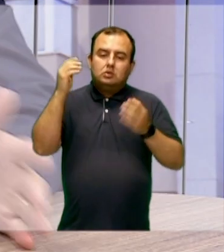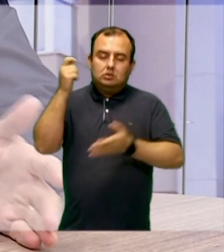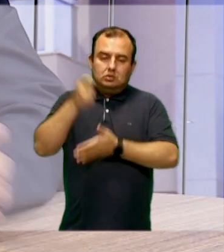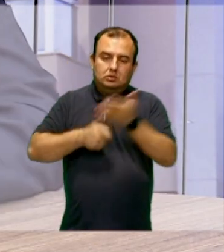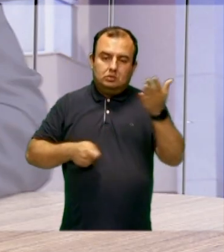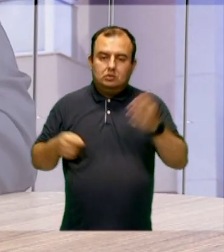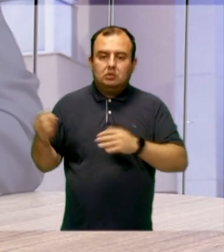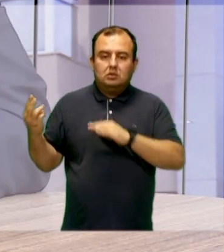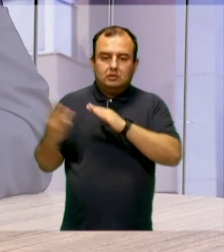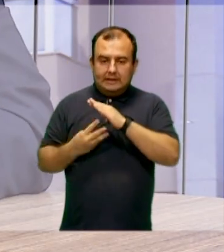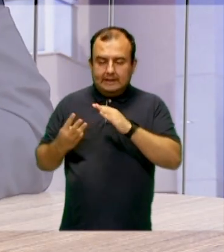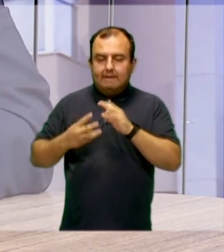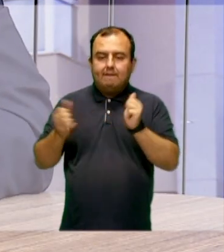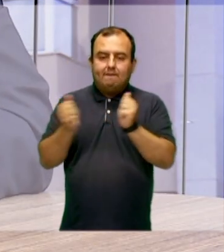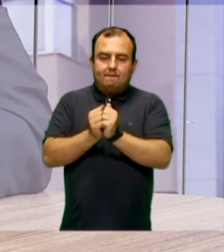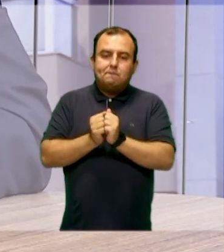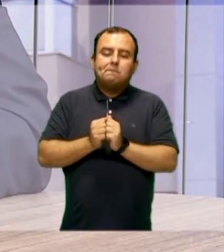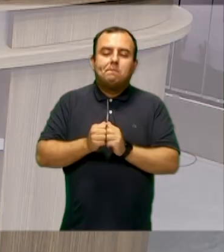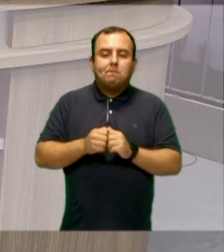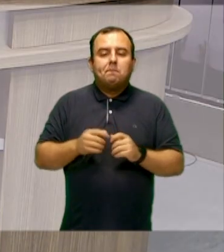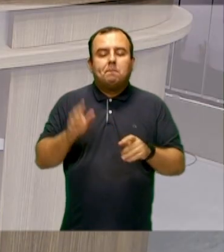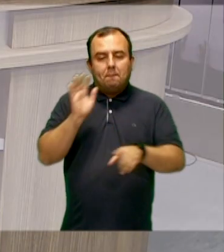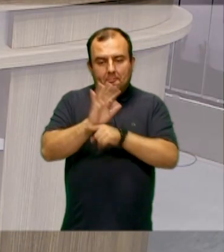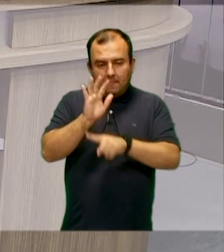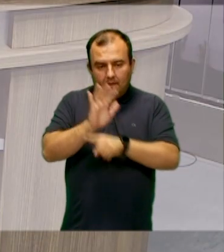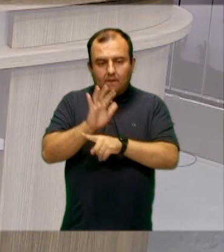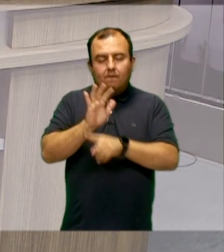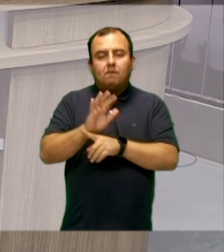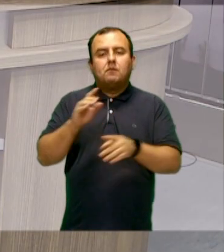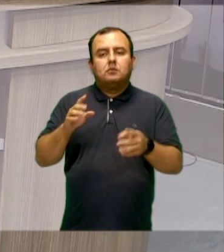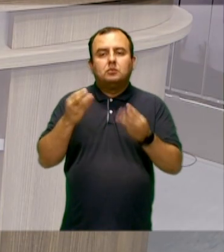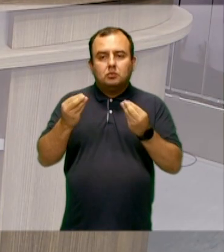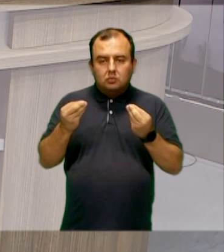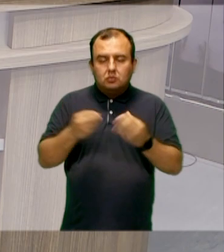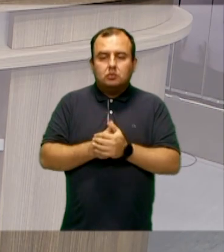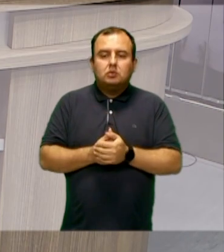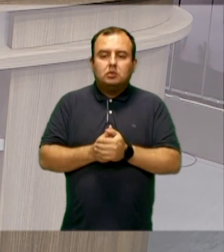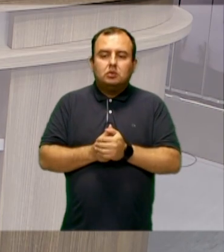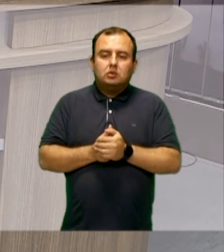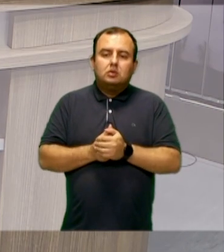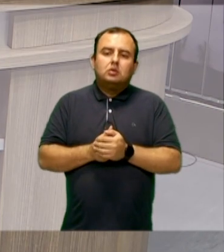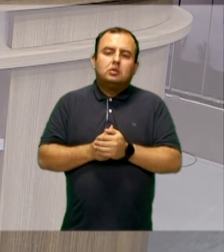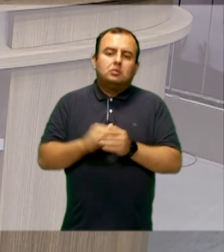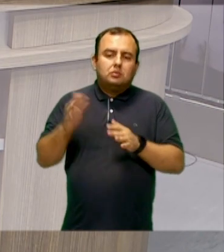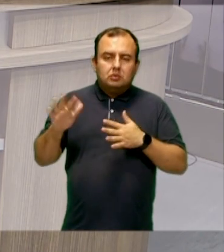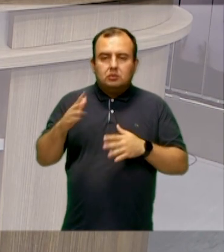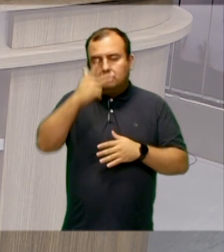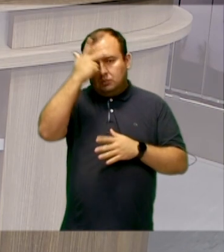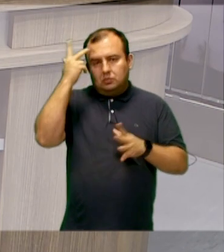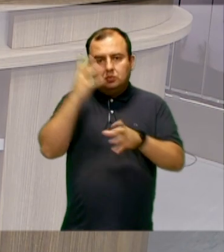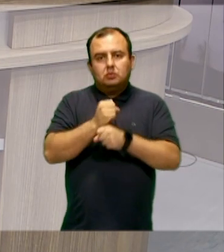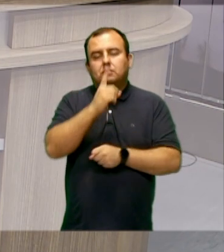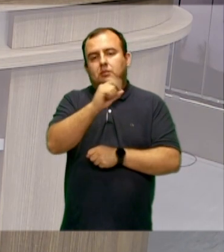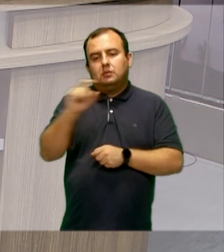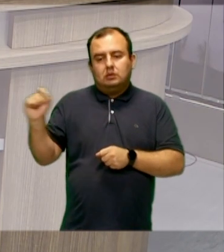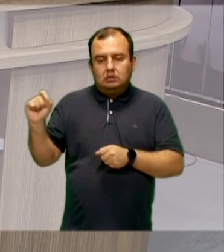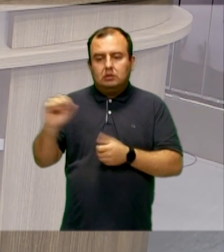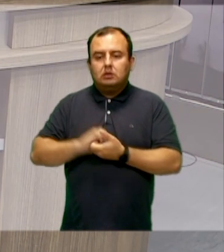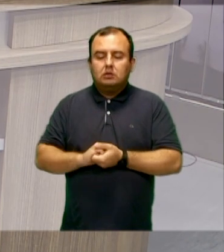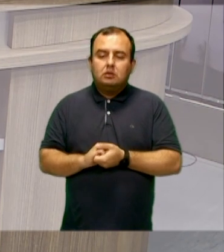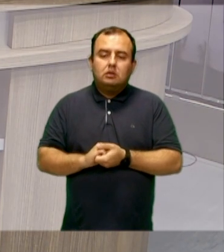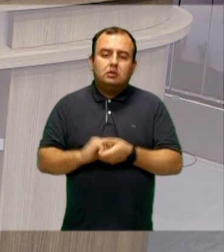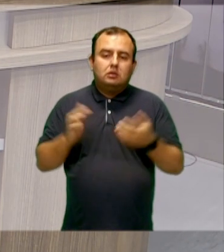e dos comissionados que vieram, que realmente abraçaram a causa, estão nos auxiliando muito, são aproximadamente 100 pessoas que